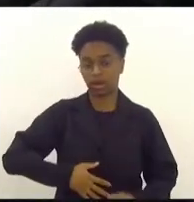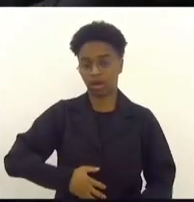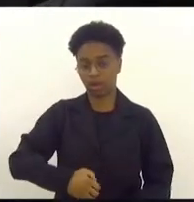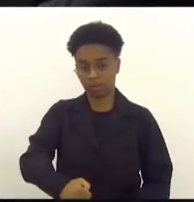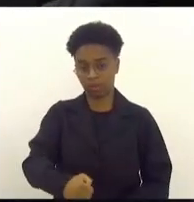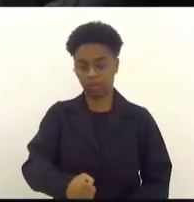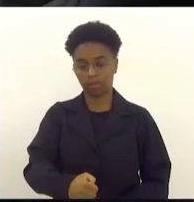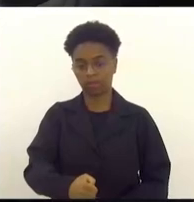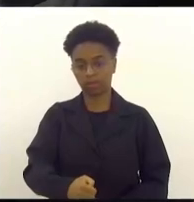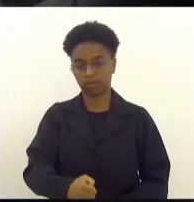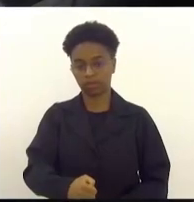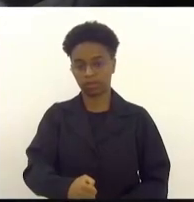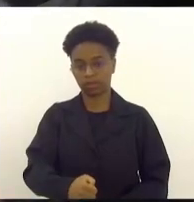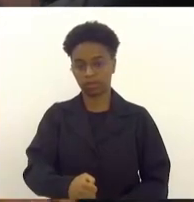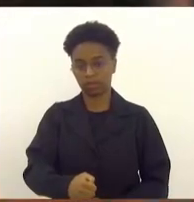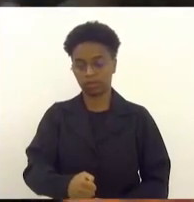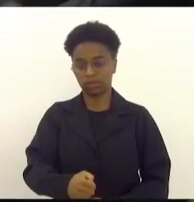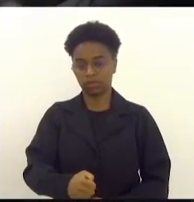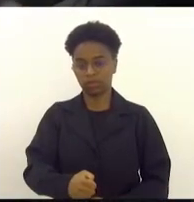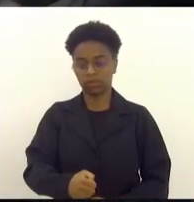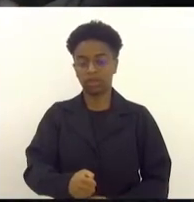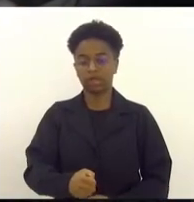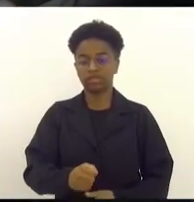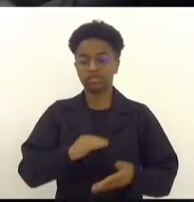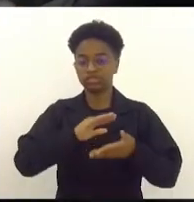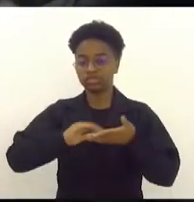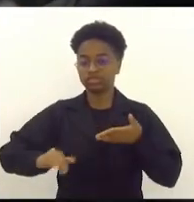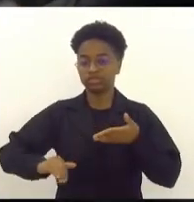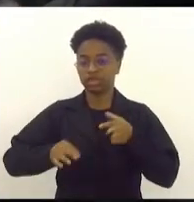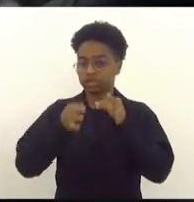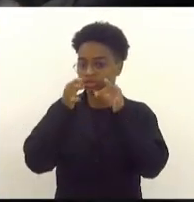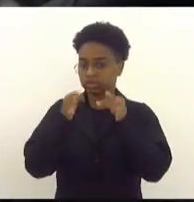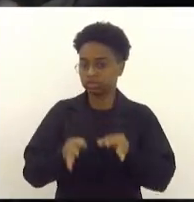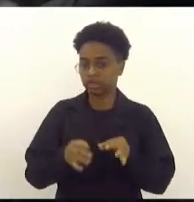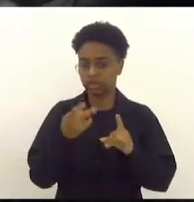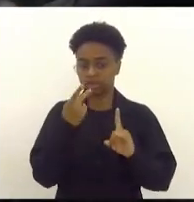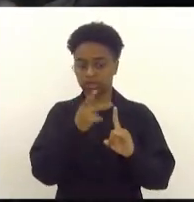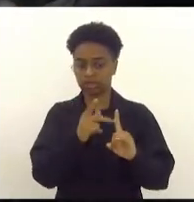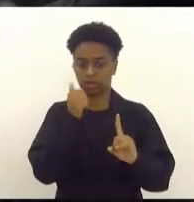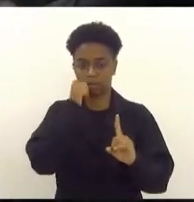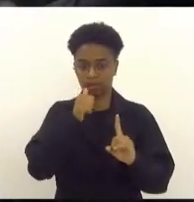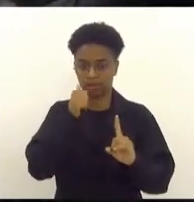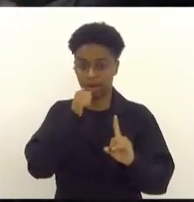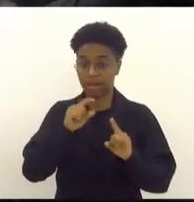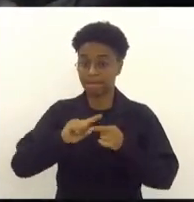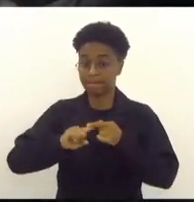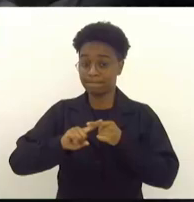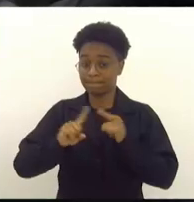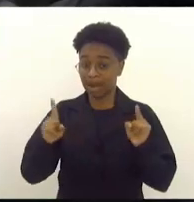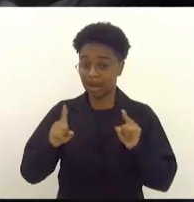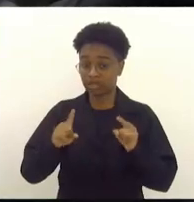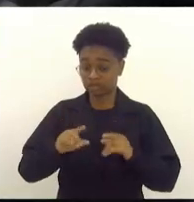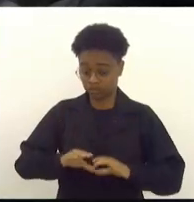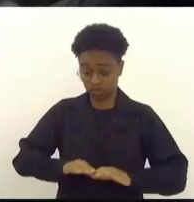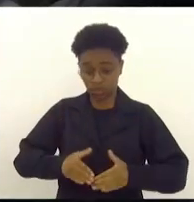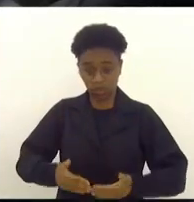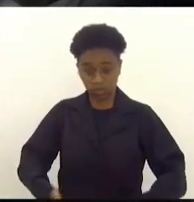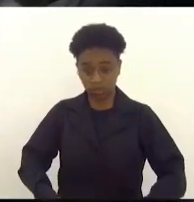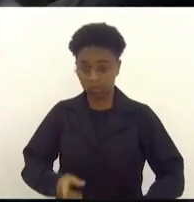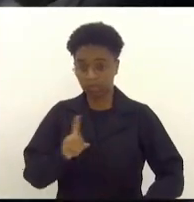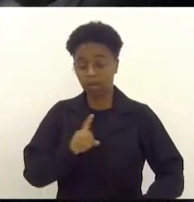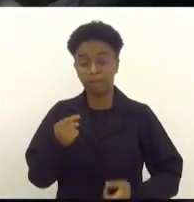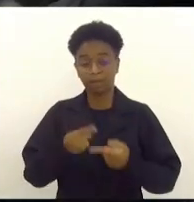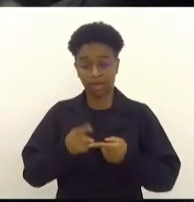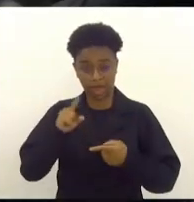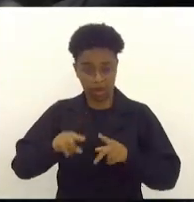aborto viola a dignidade da mulher mas não é do embrião porque este apesar de